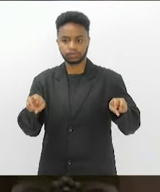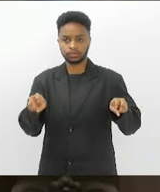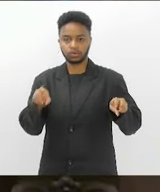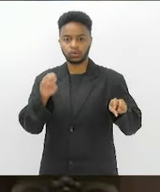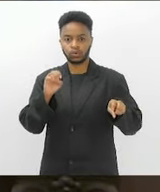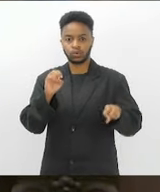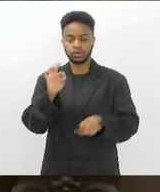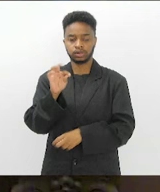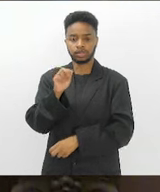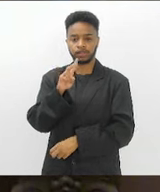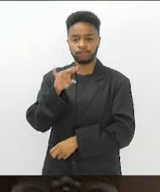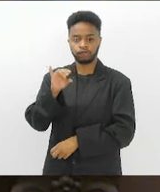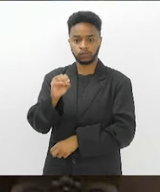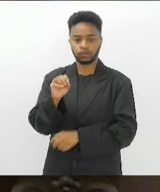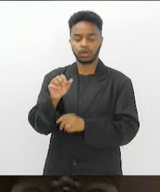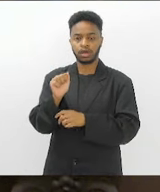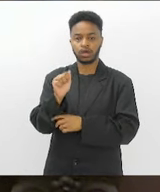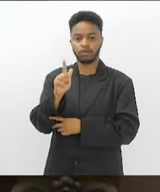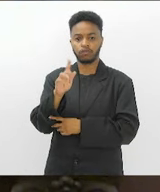Otávio, Alfredo,